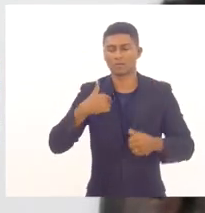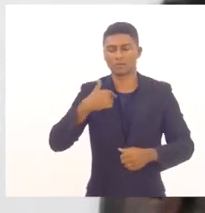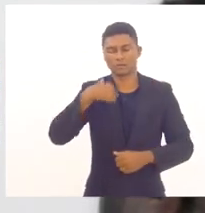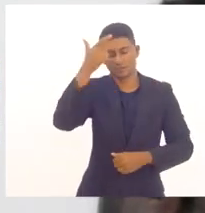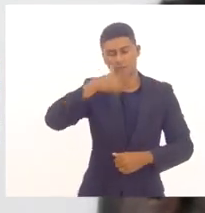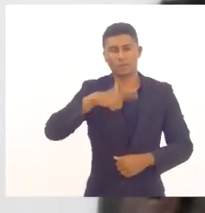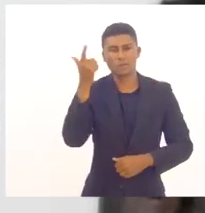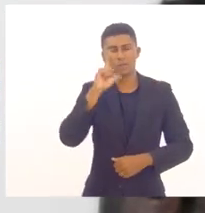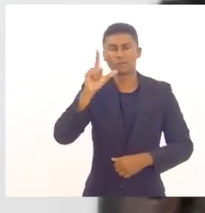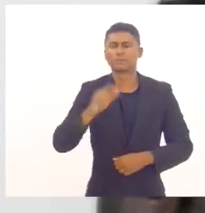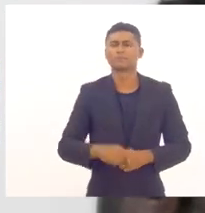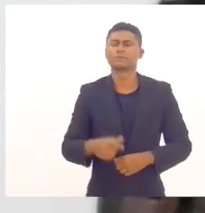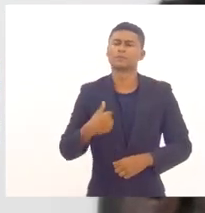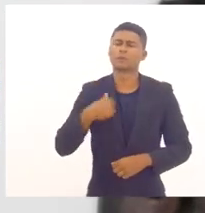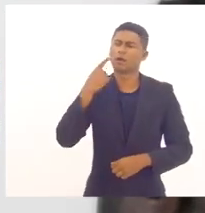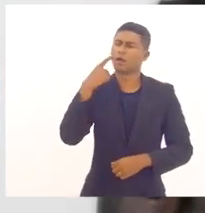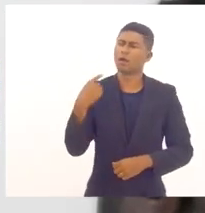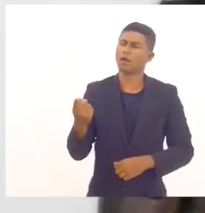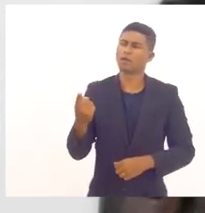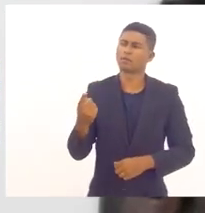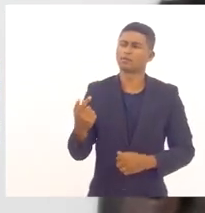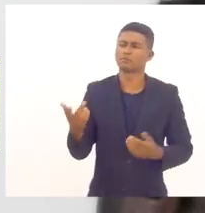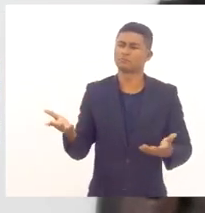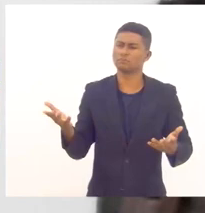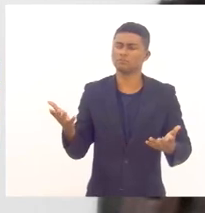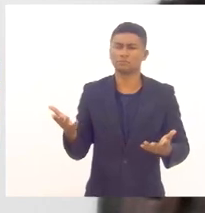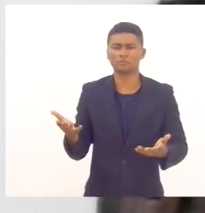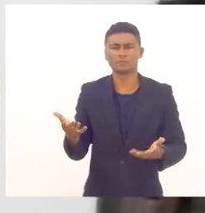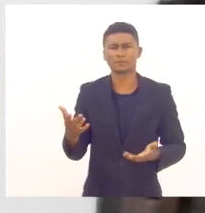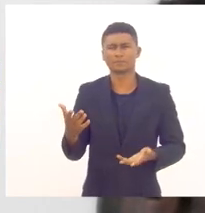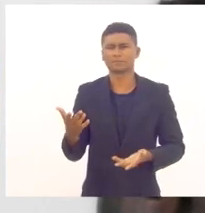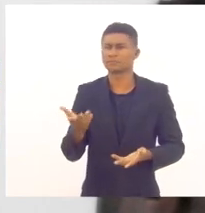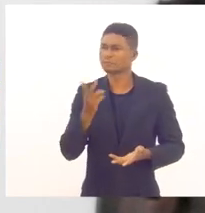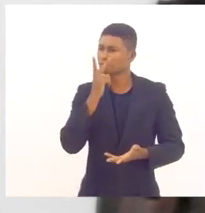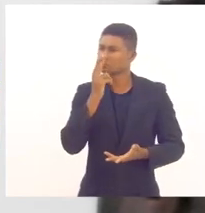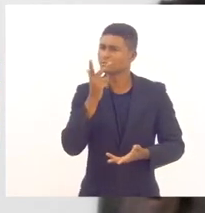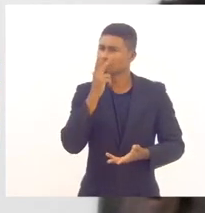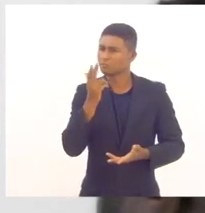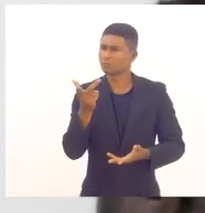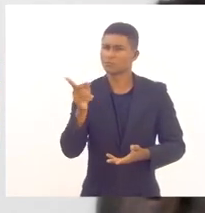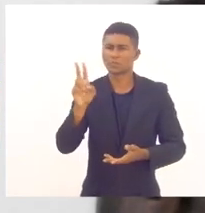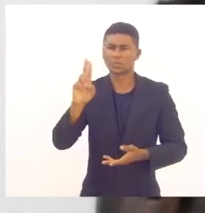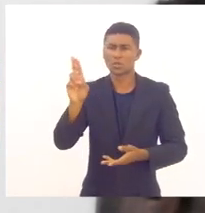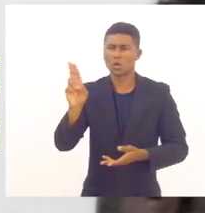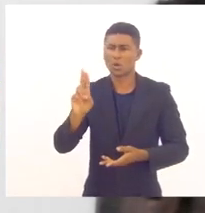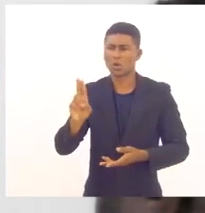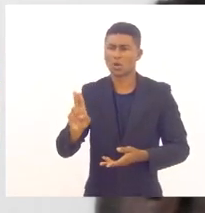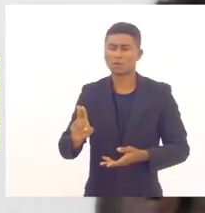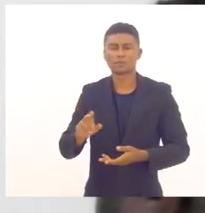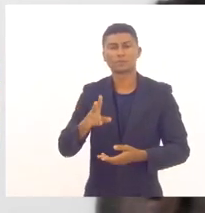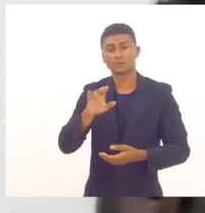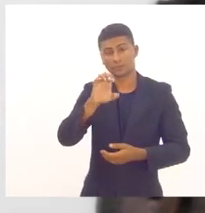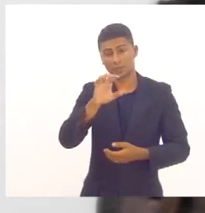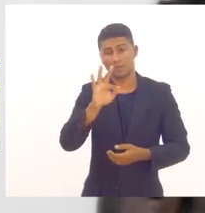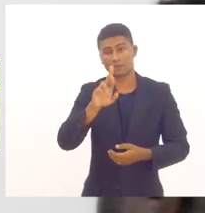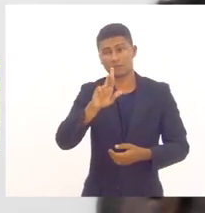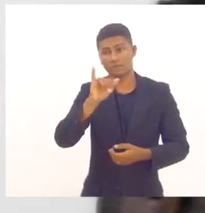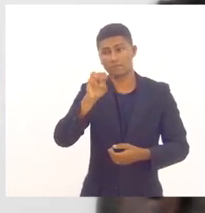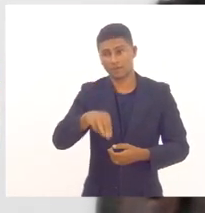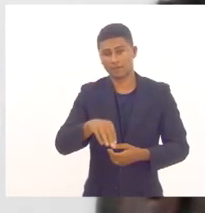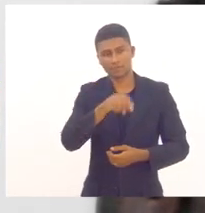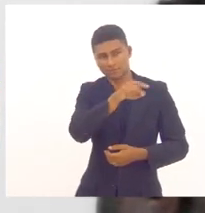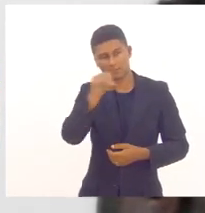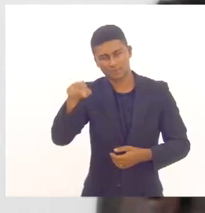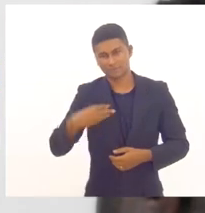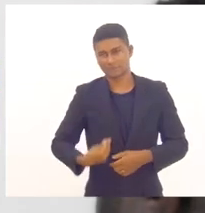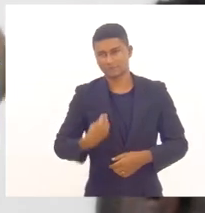2021. Está lá. Né? Aí eu olhei aquilo e falei, meu Deus do céu, tinha tantos nomes, esse cidadão aí estava, Efraim. Estava aquele monte,